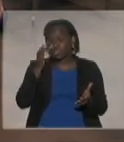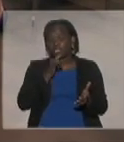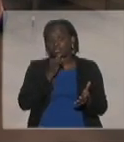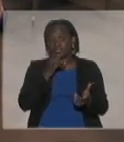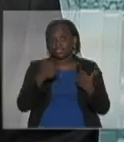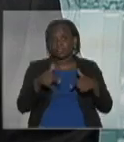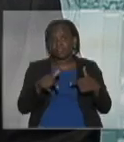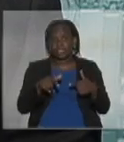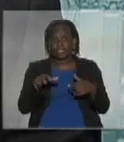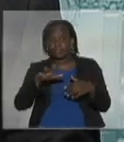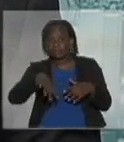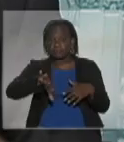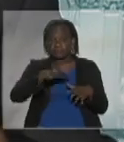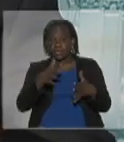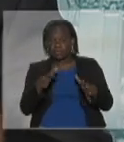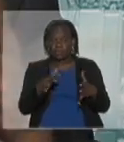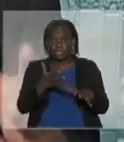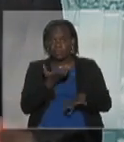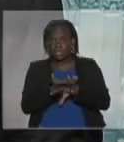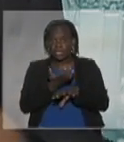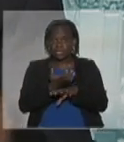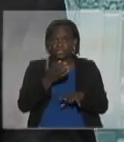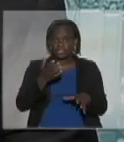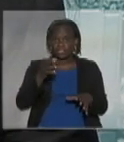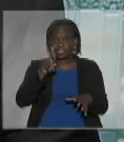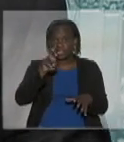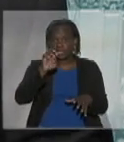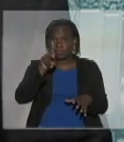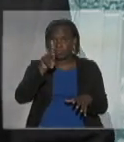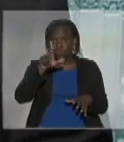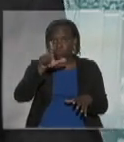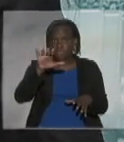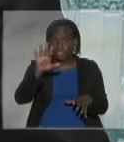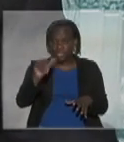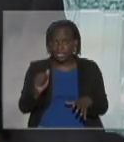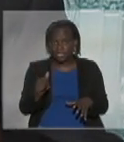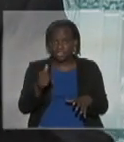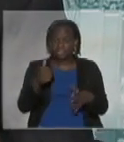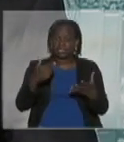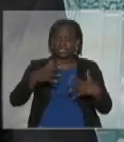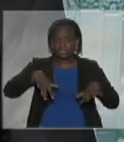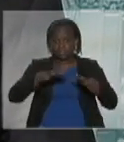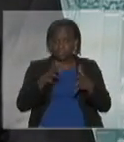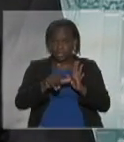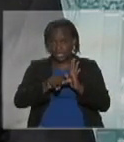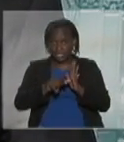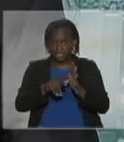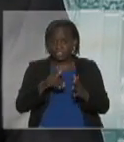próximo à Praça da República, ao Campo de Santana, ele vai ter que pagar uma